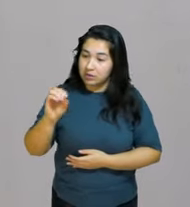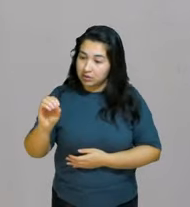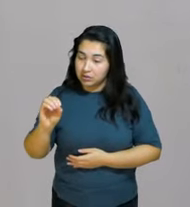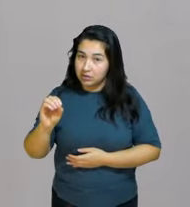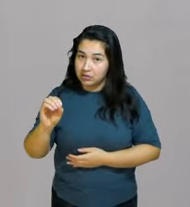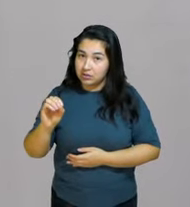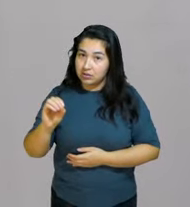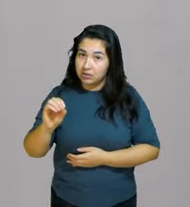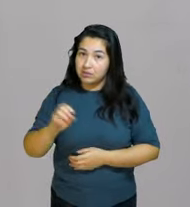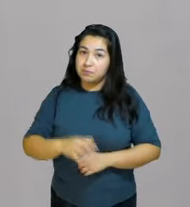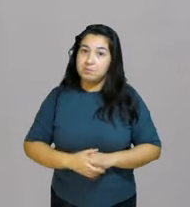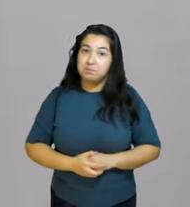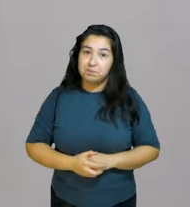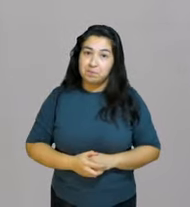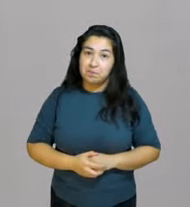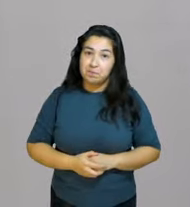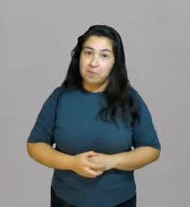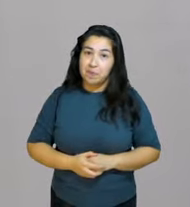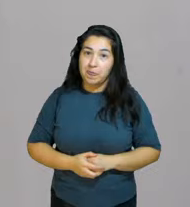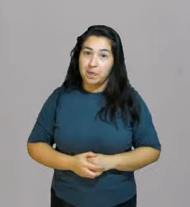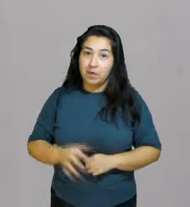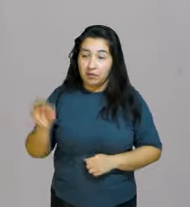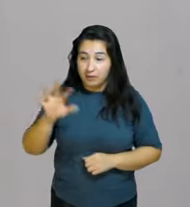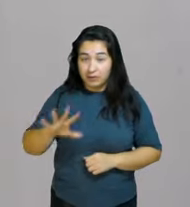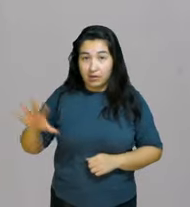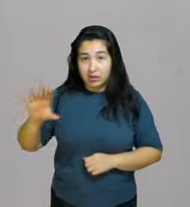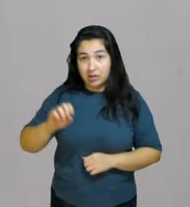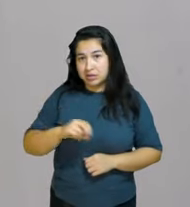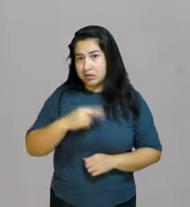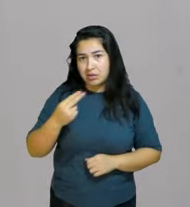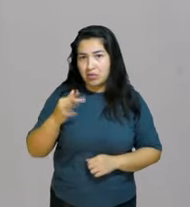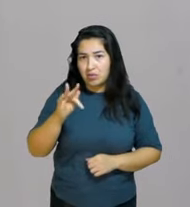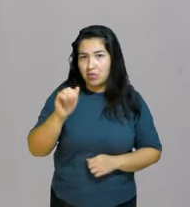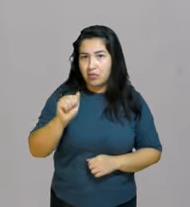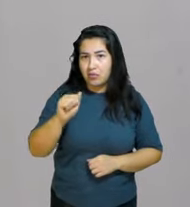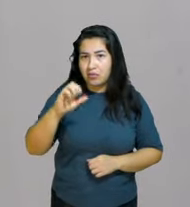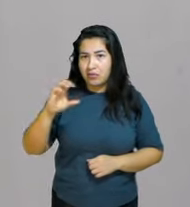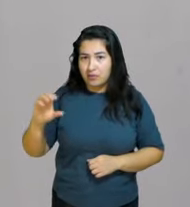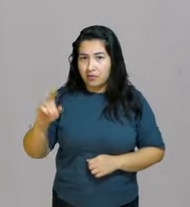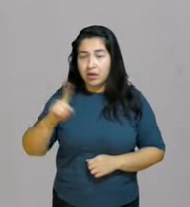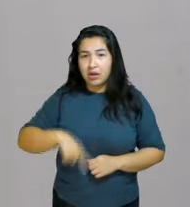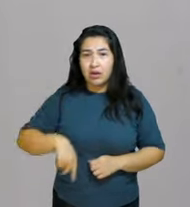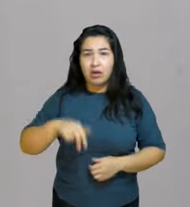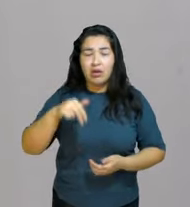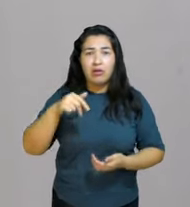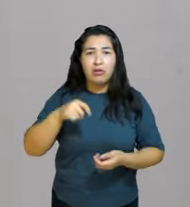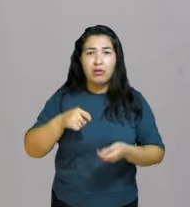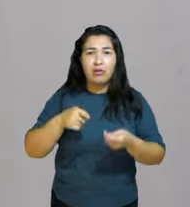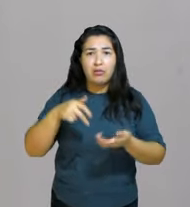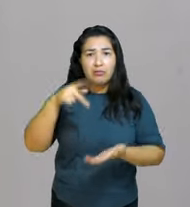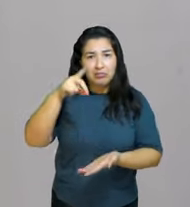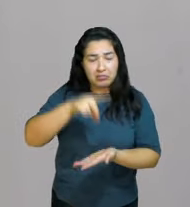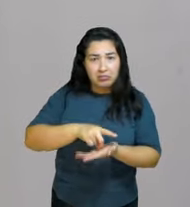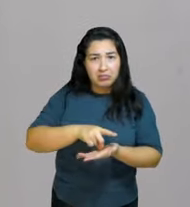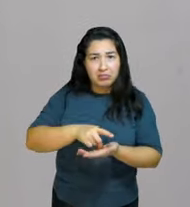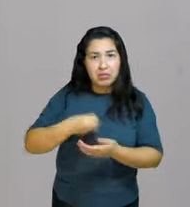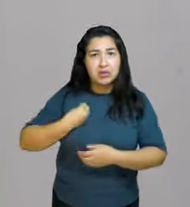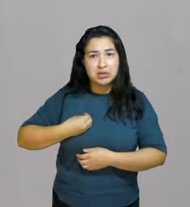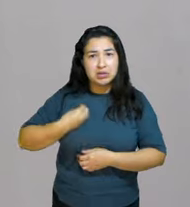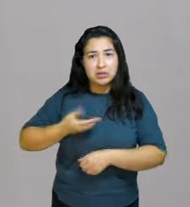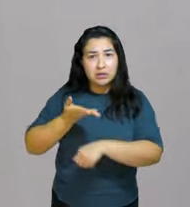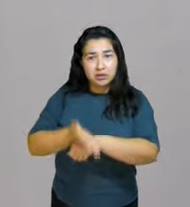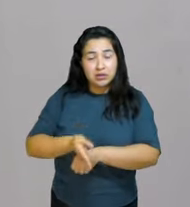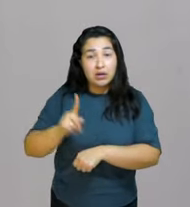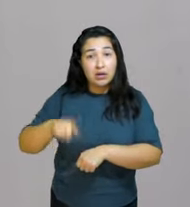criados, a Federação ou a FAC sempre estiveram presentes. Então, o desconhecimento da história de uma